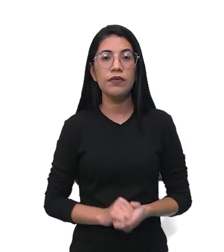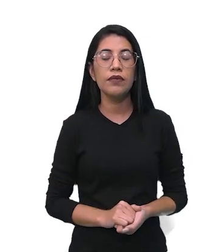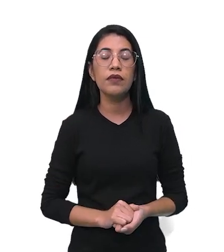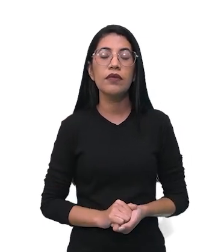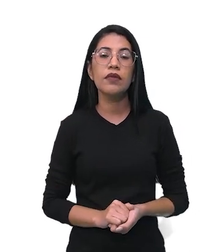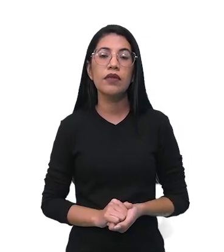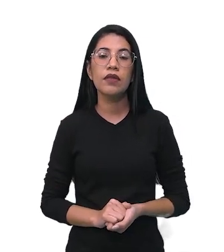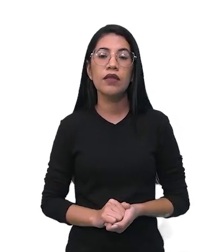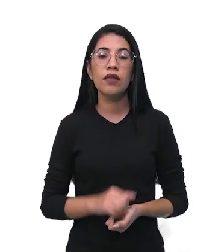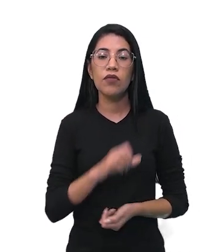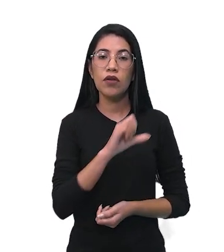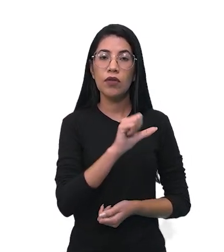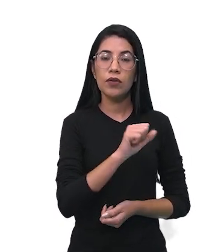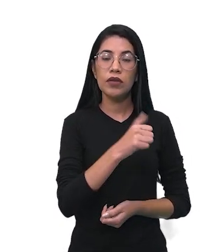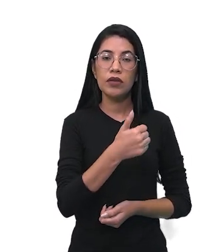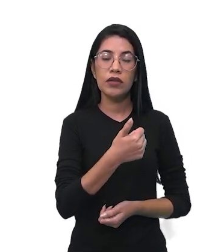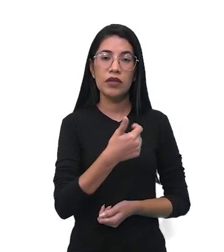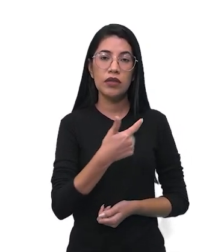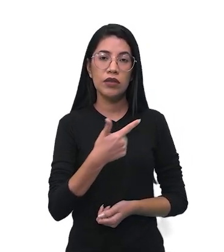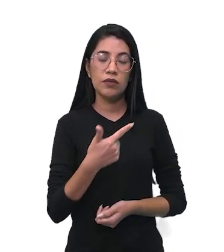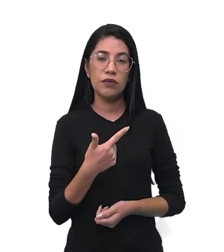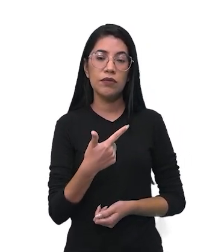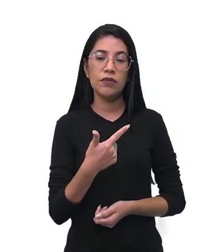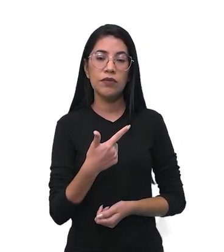ficar 812